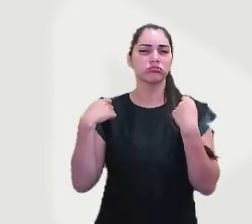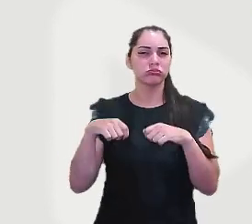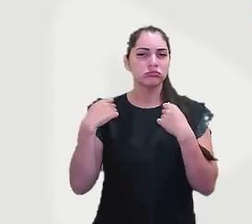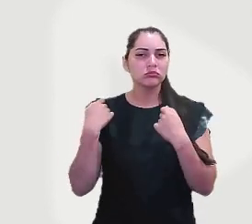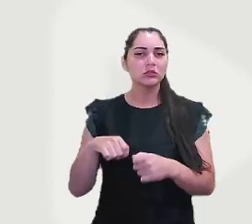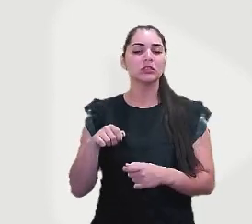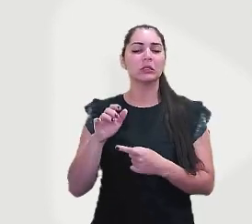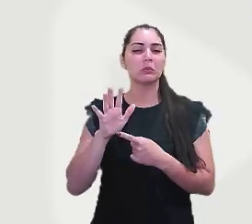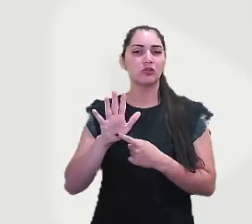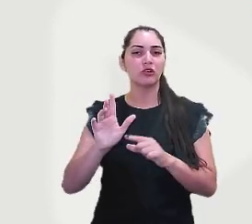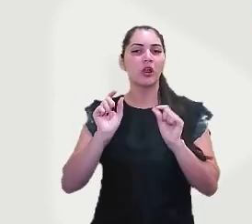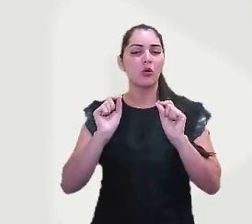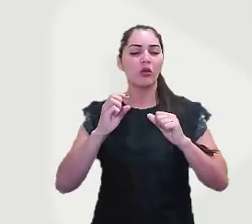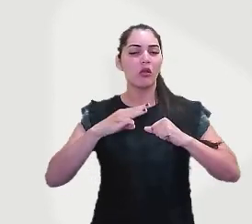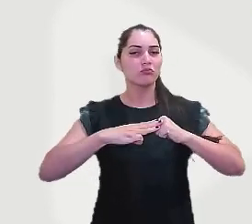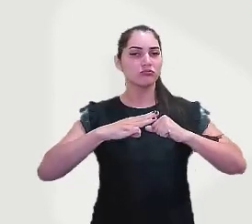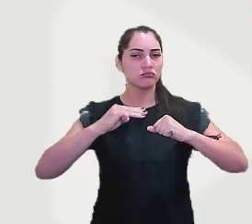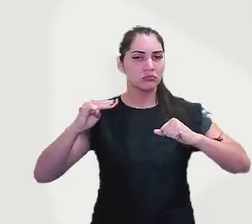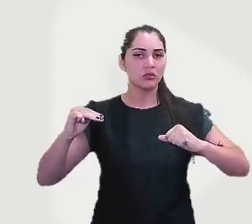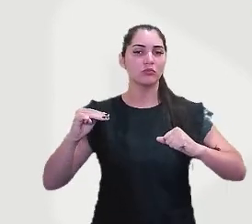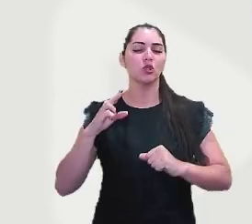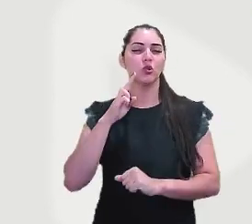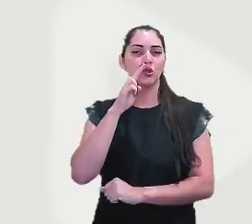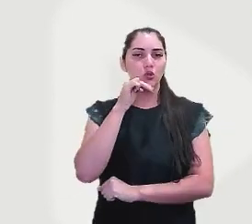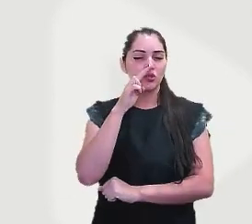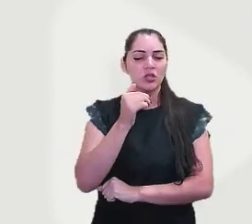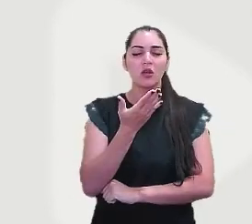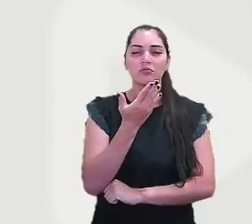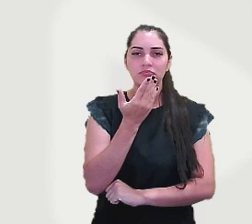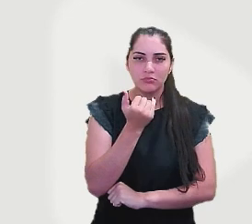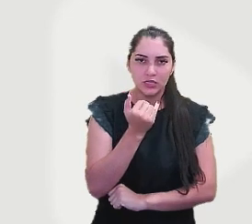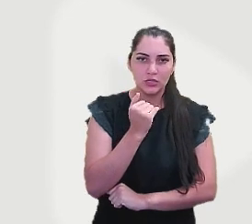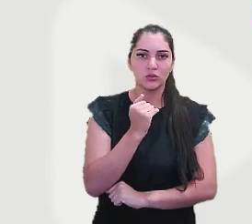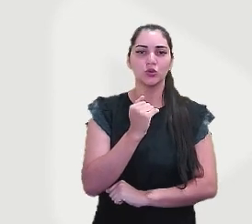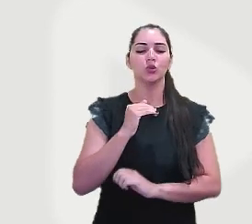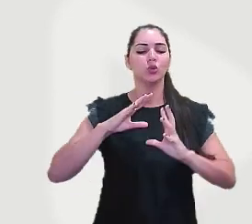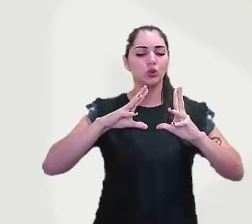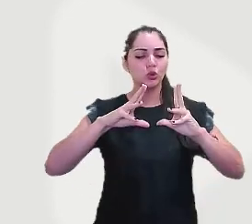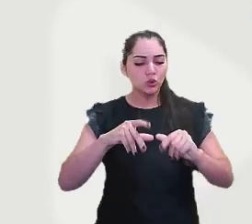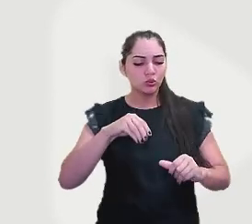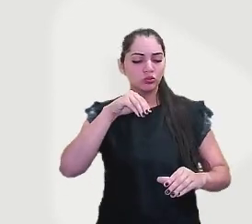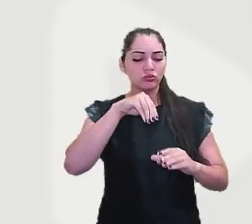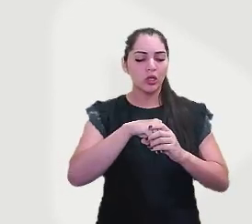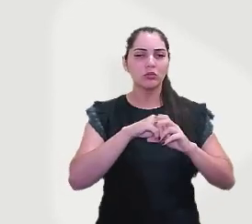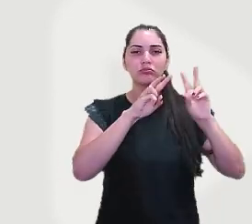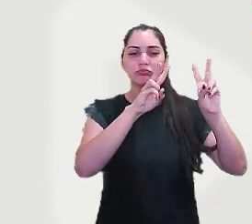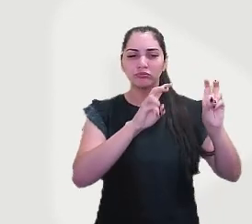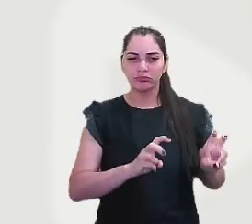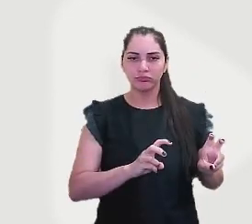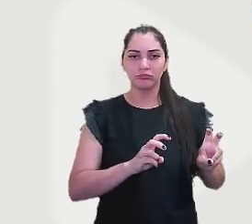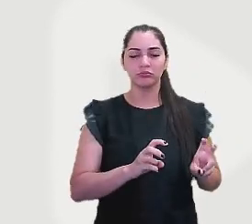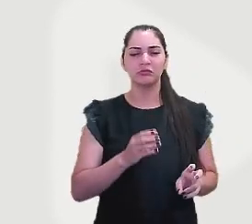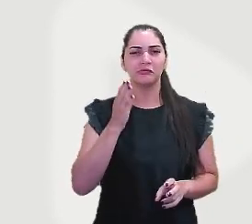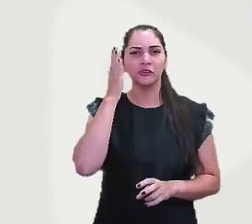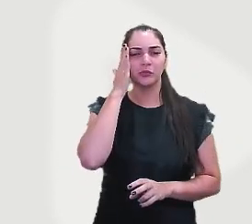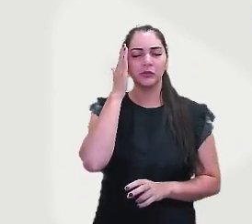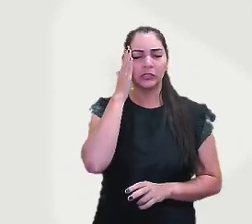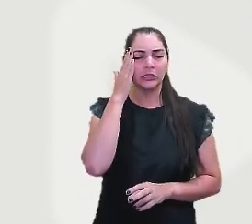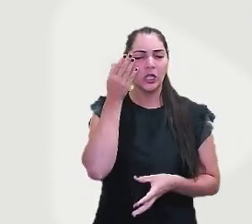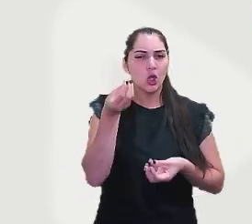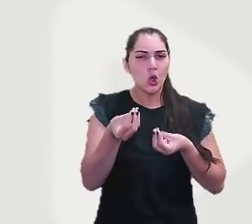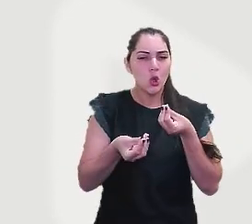sais minerais, dá para colocar em pauta nutrição, alimentação, tá tudo dentro desse universo. Mas vamos entender isso de uma forma